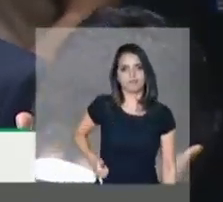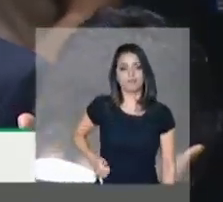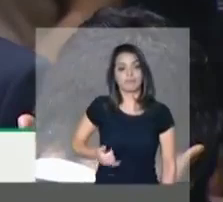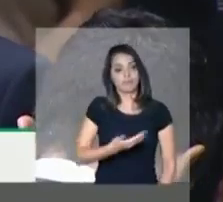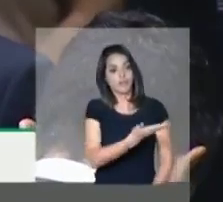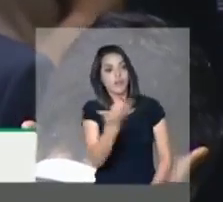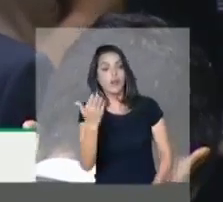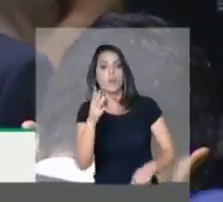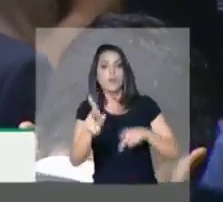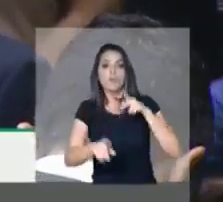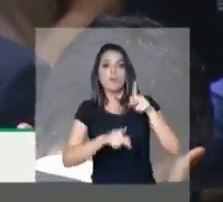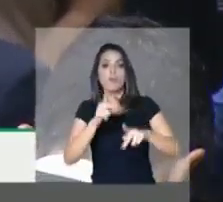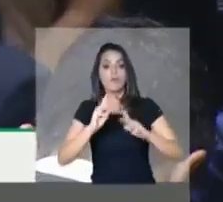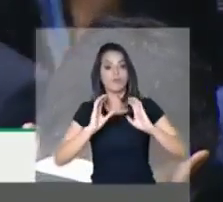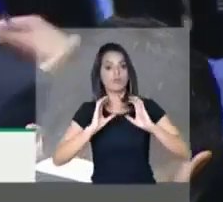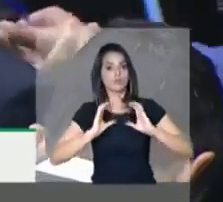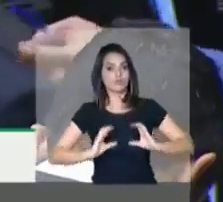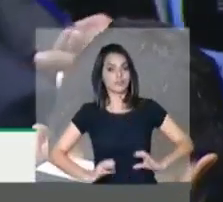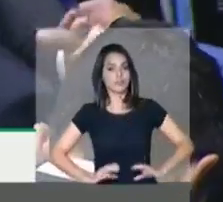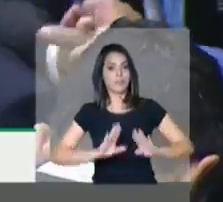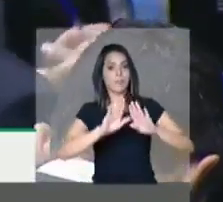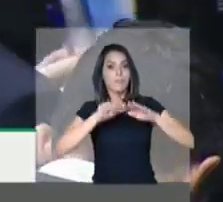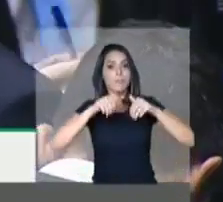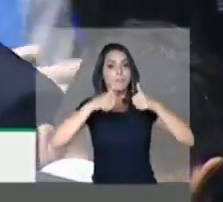ao cidadão de bem.